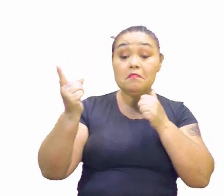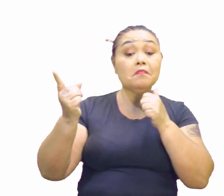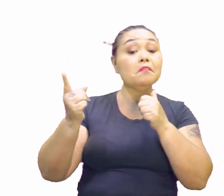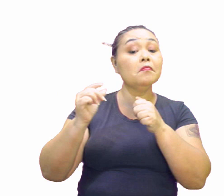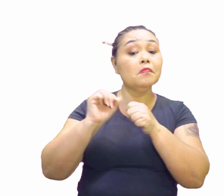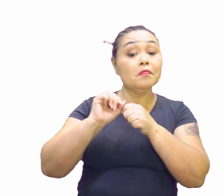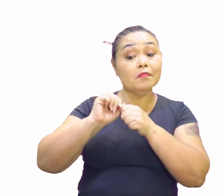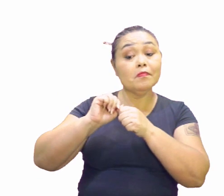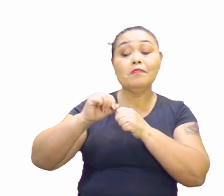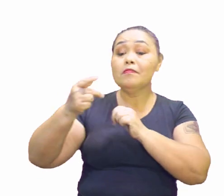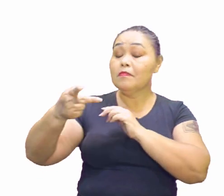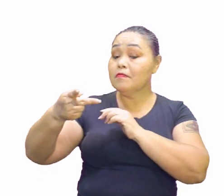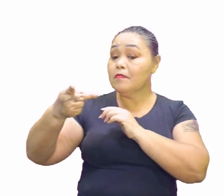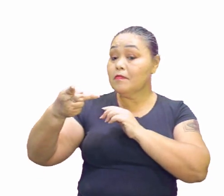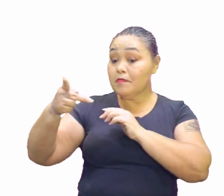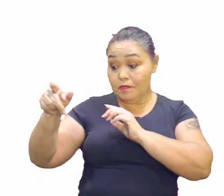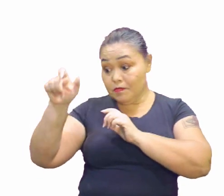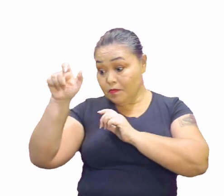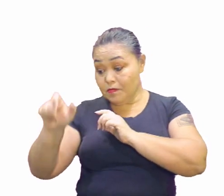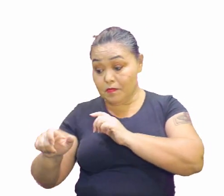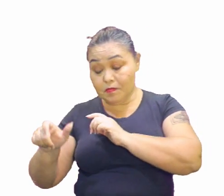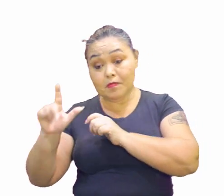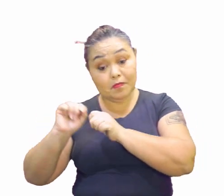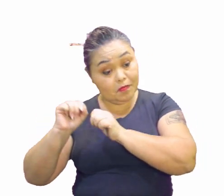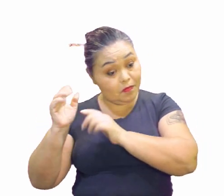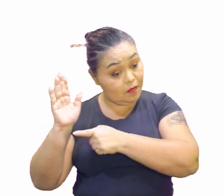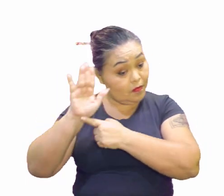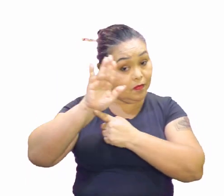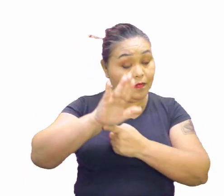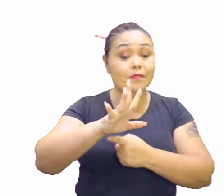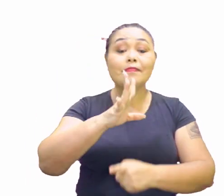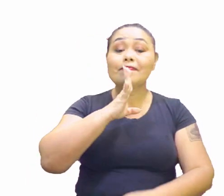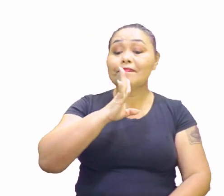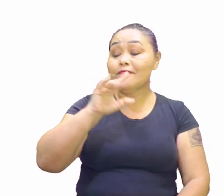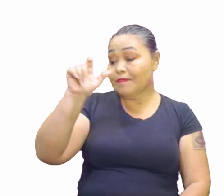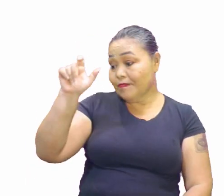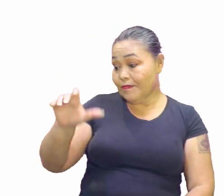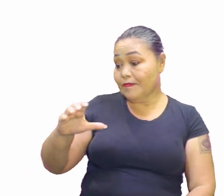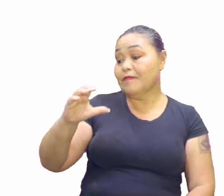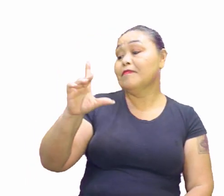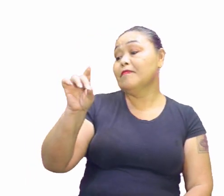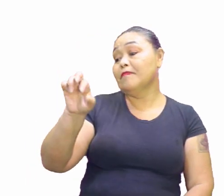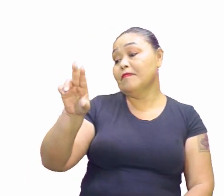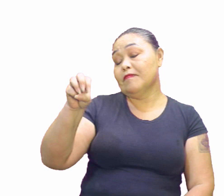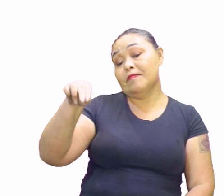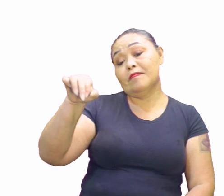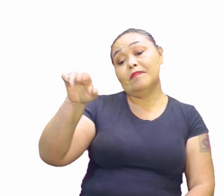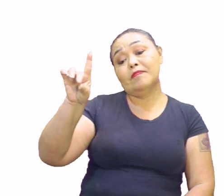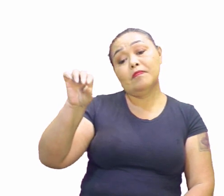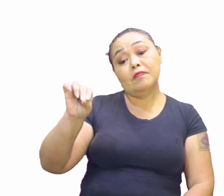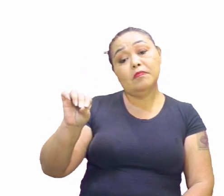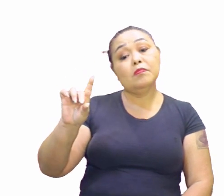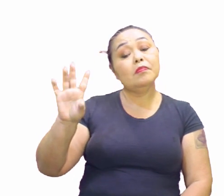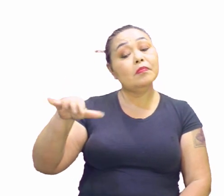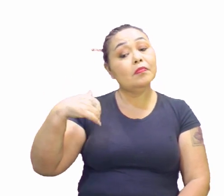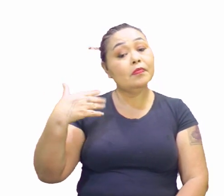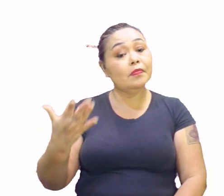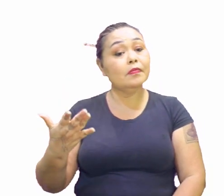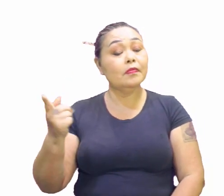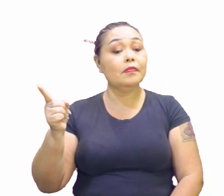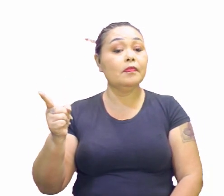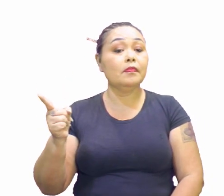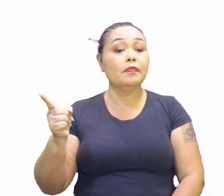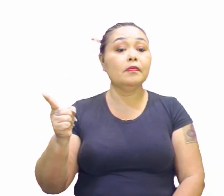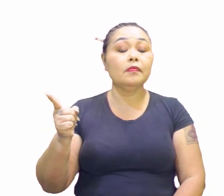foi apadrinhada, né, por Drummond. Carlos Drummond. Que vocês também conhecem Drummond. Exato. Então, vamos lá.